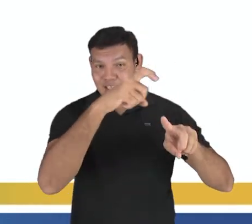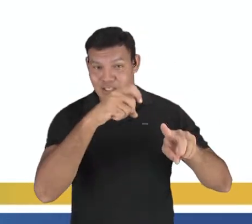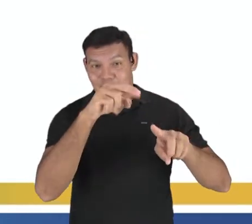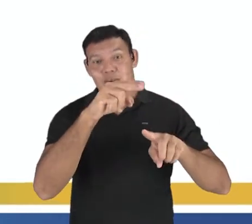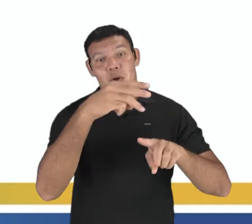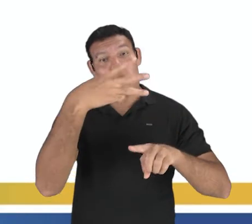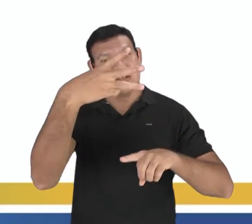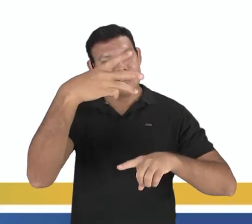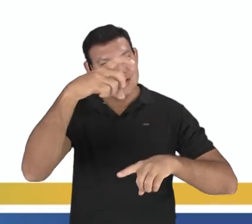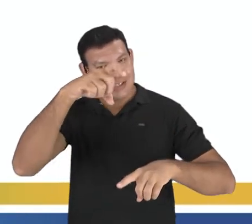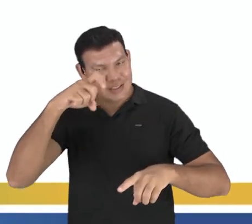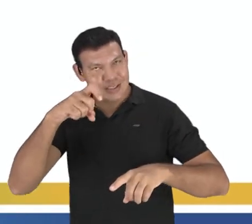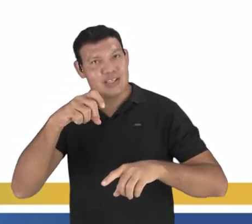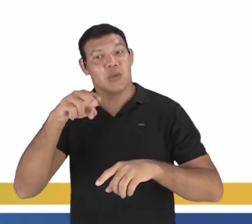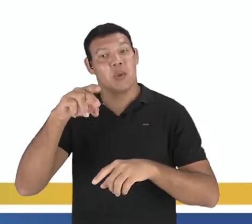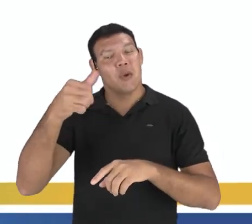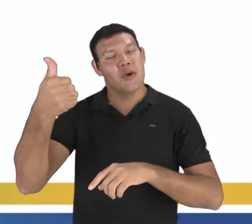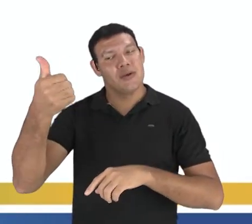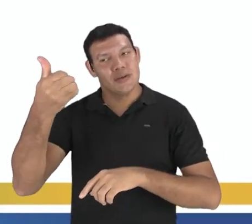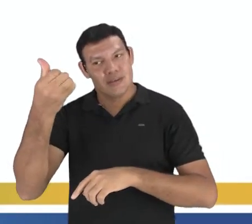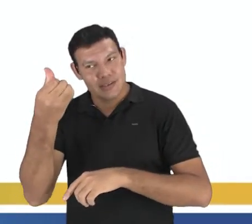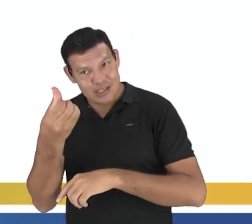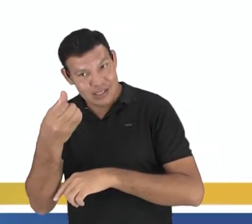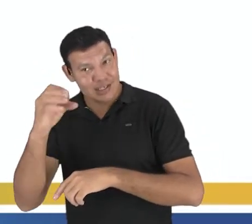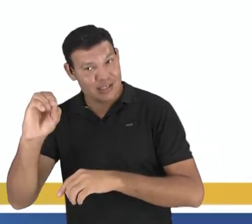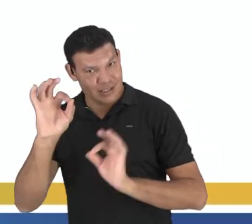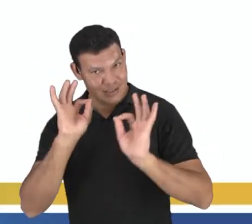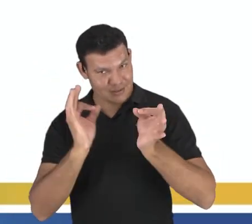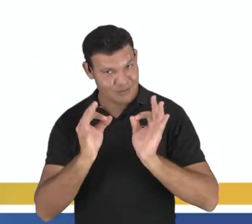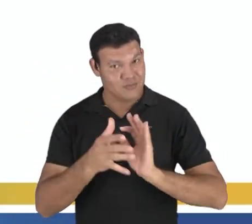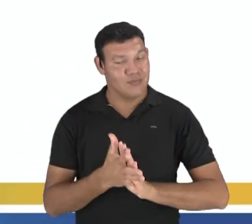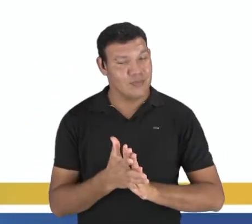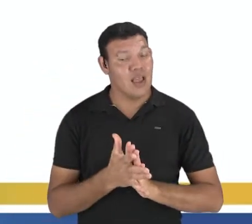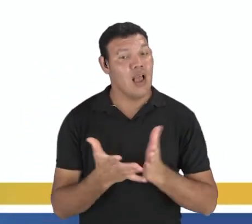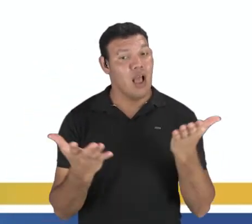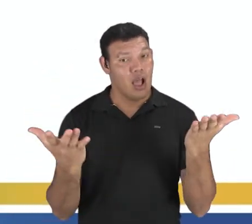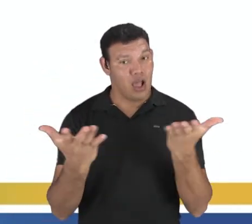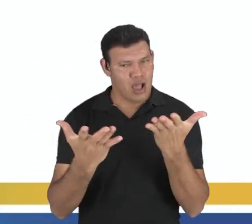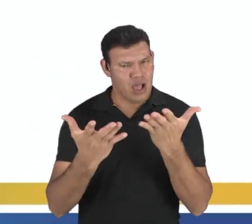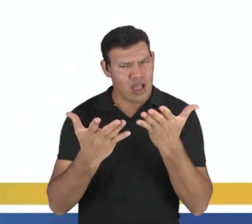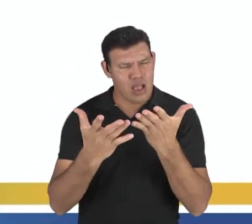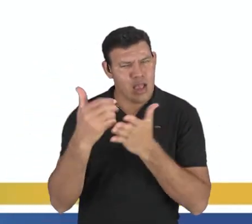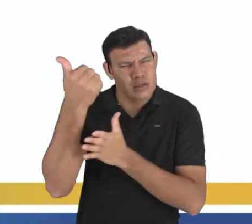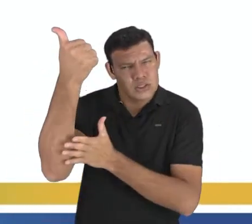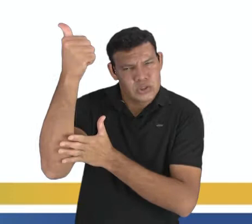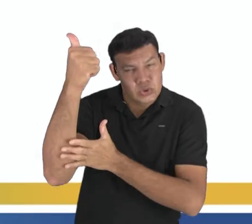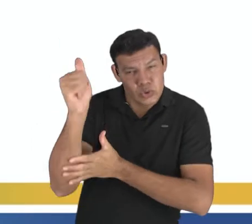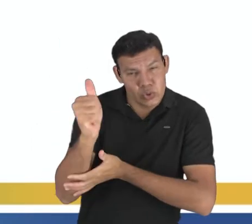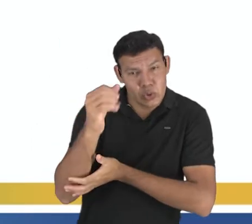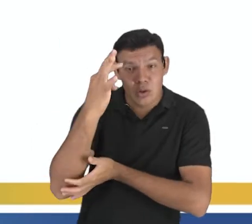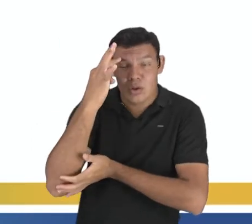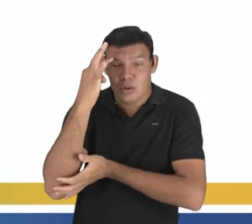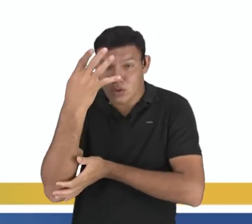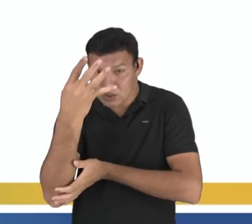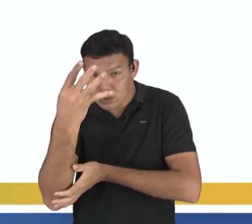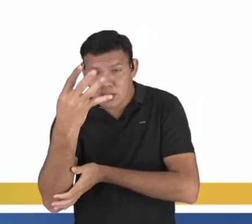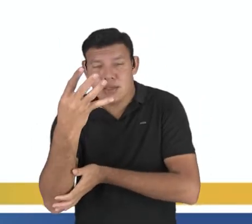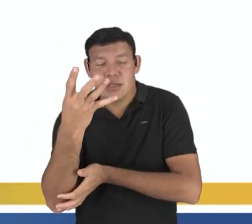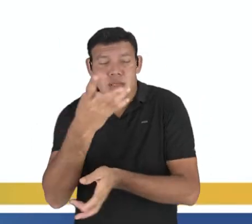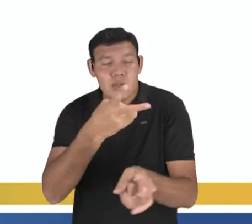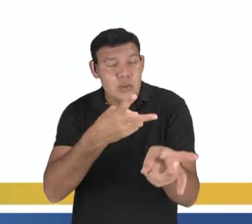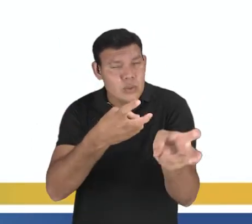temos a igualdade de 160, certo? Observando agora essa resolução, vocês